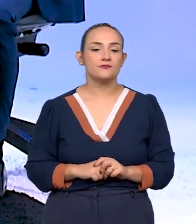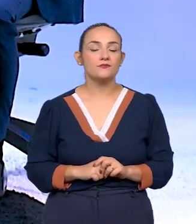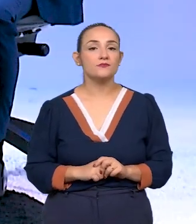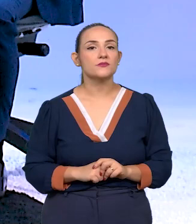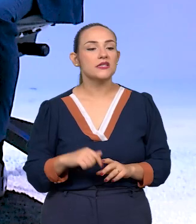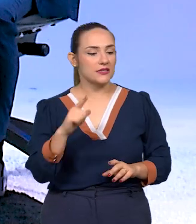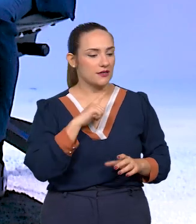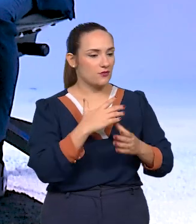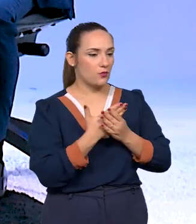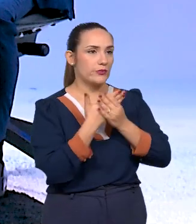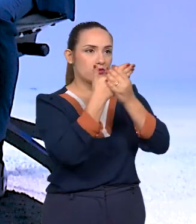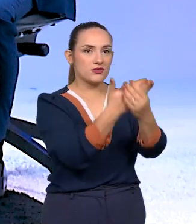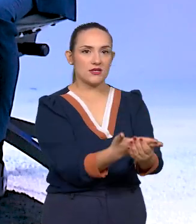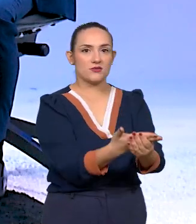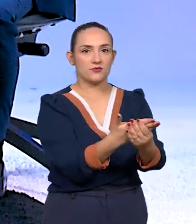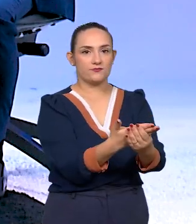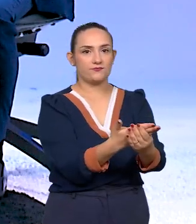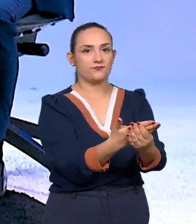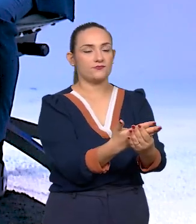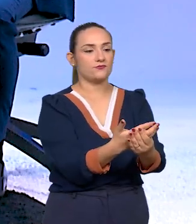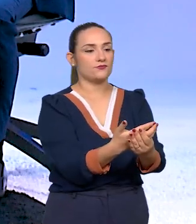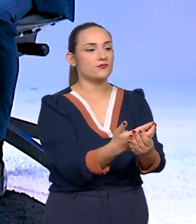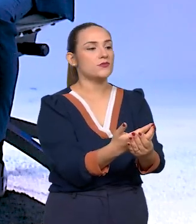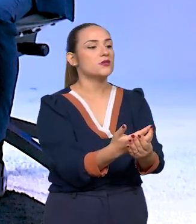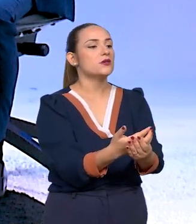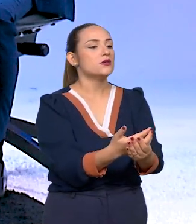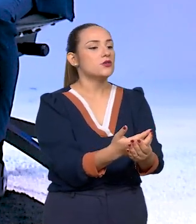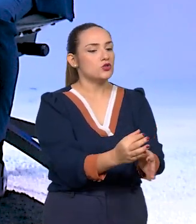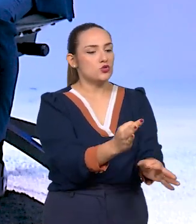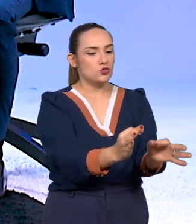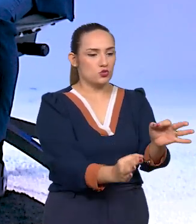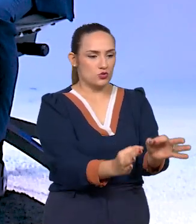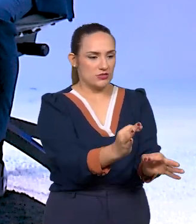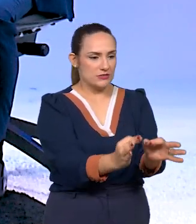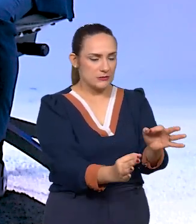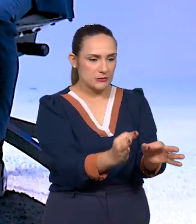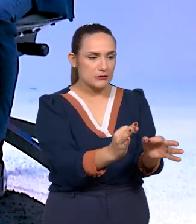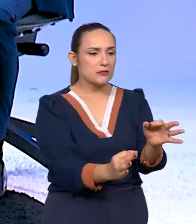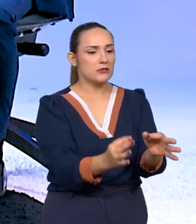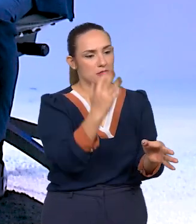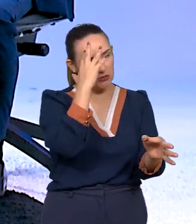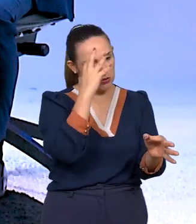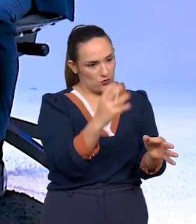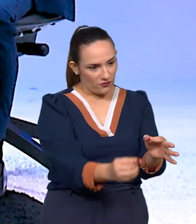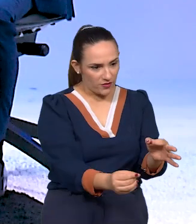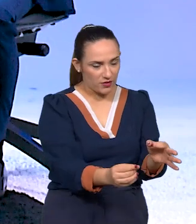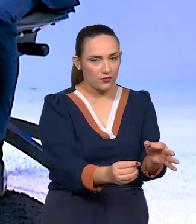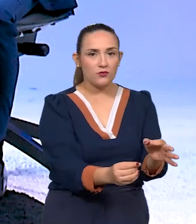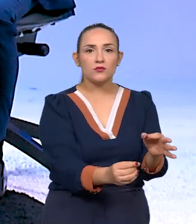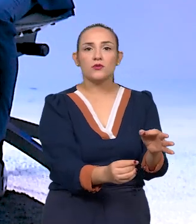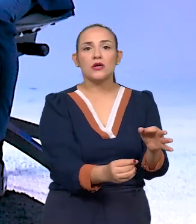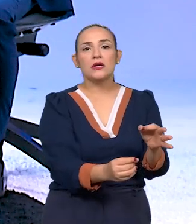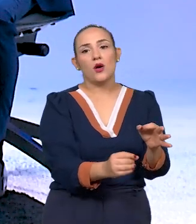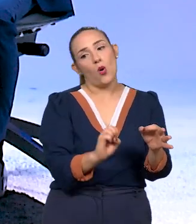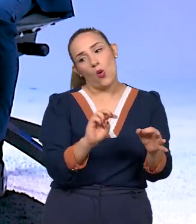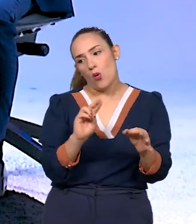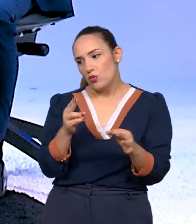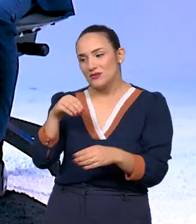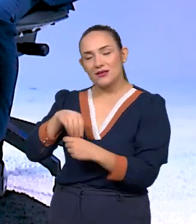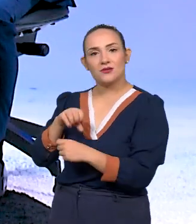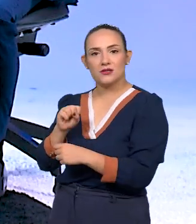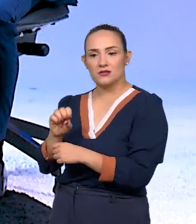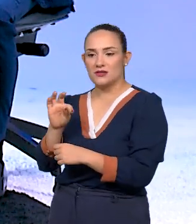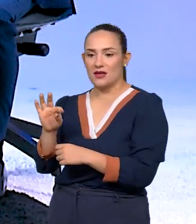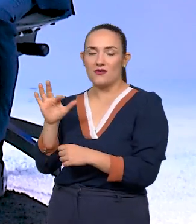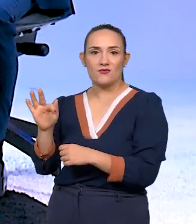contrária à decisão do STF, seja em sede de repercussão geral ou seja de controle concentrado de constitucionalidade, essa coisa julgada,